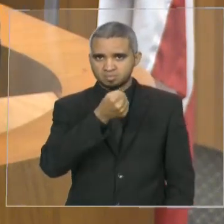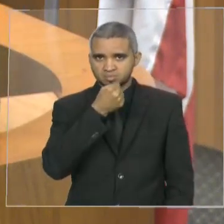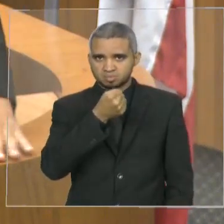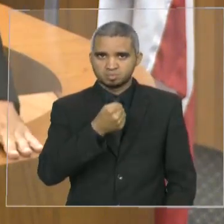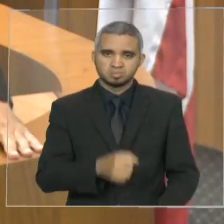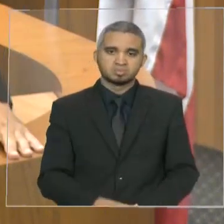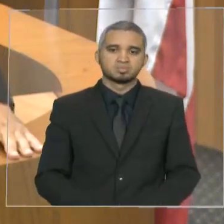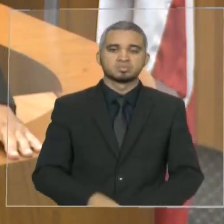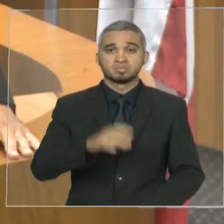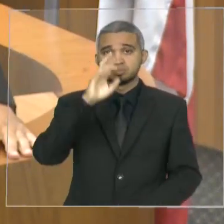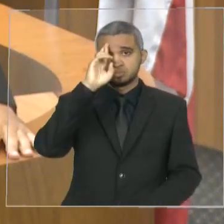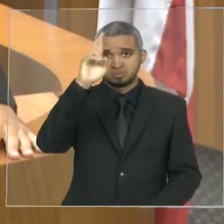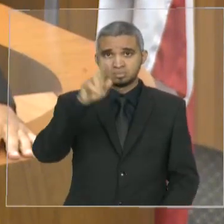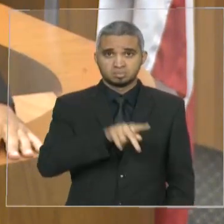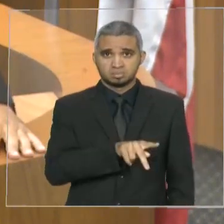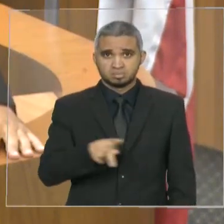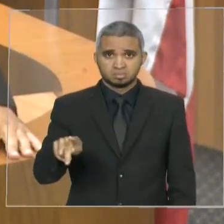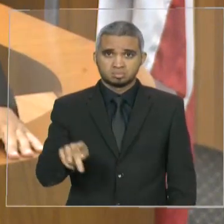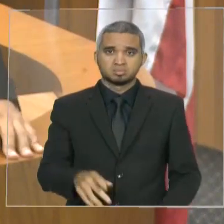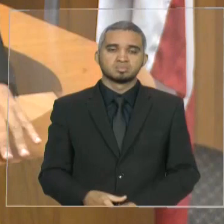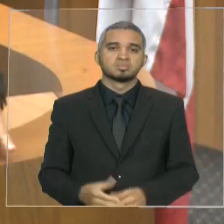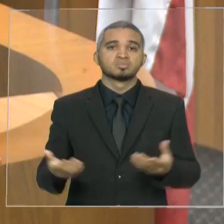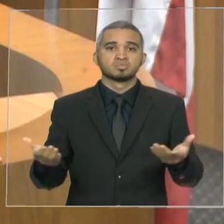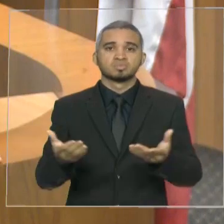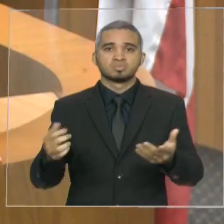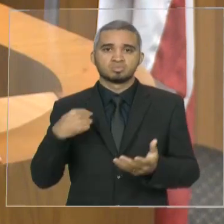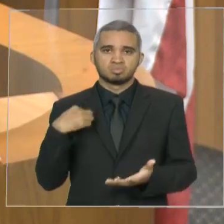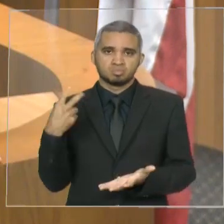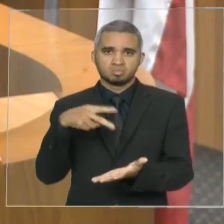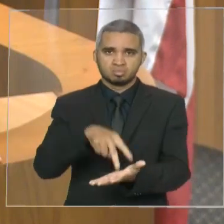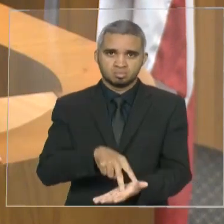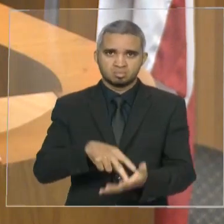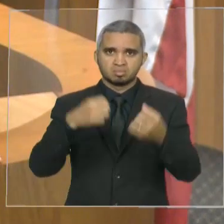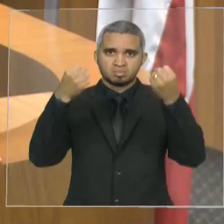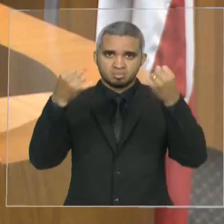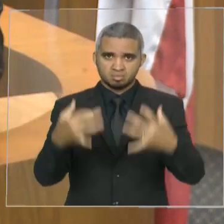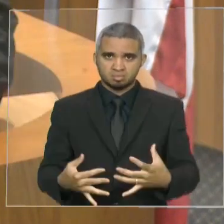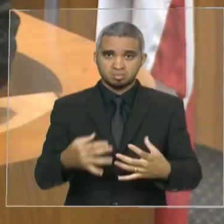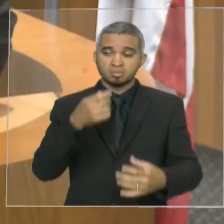aqui que ontem tivemos em Brasília,